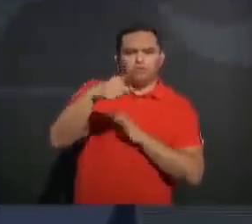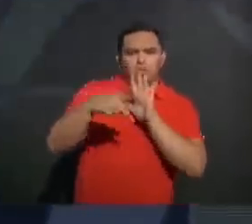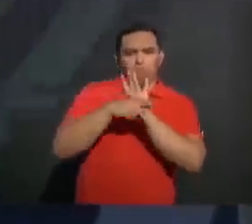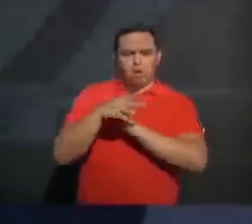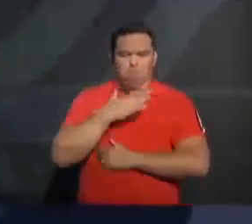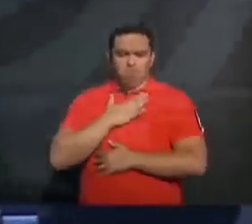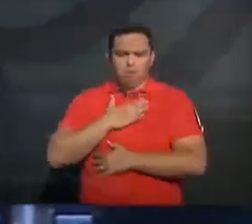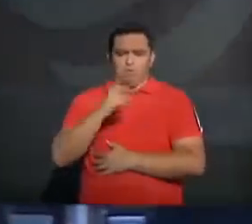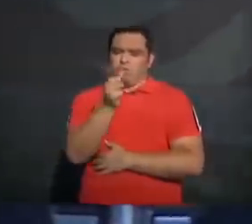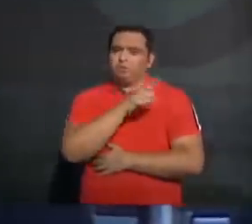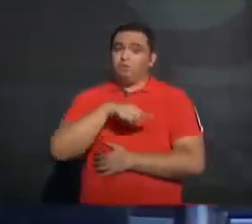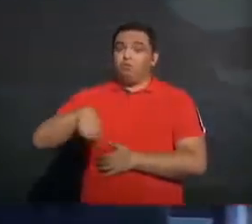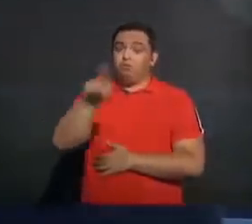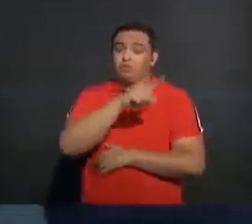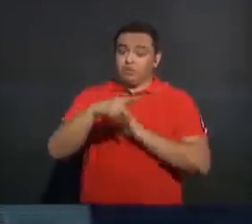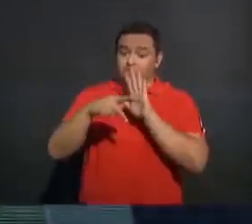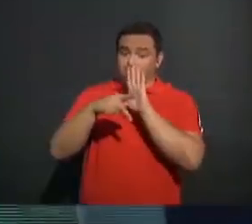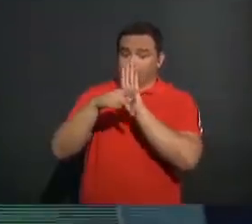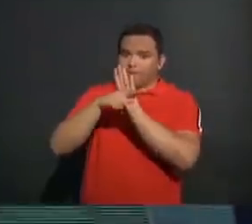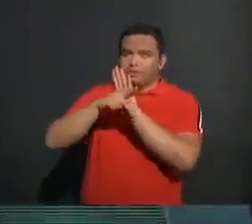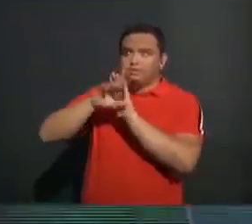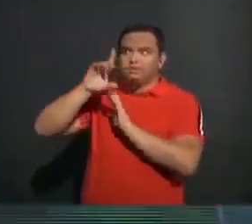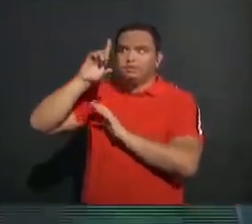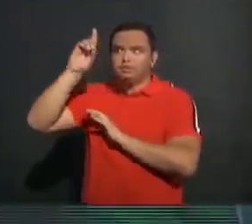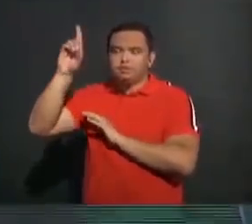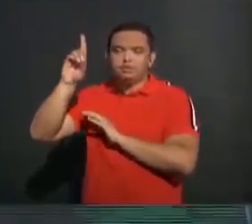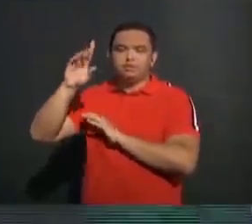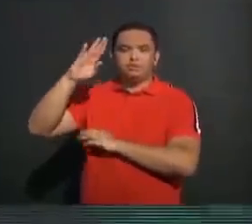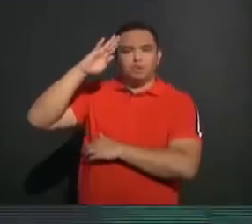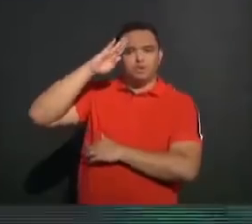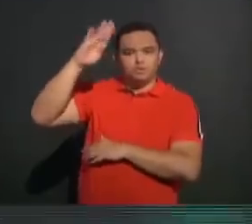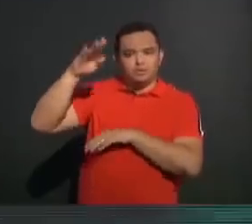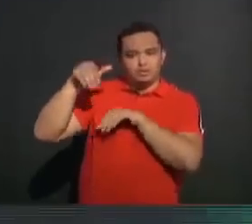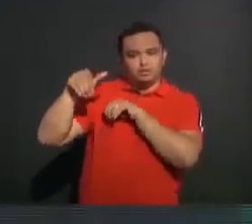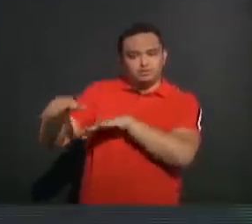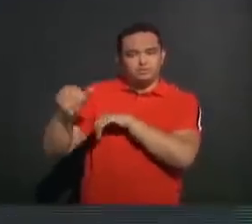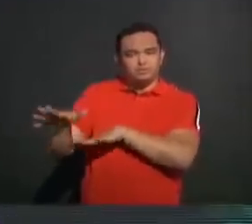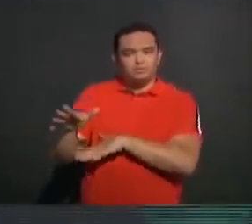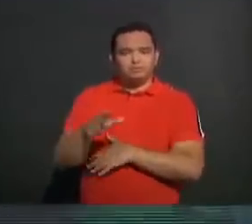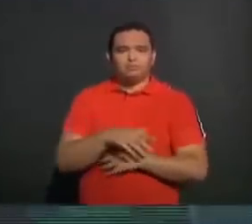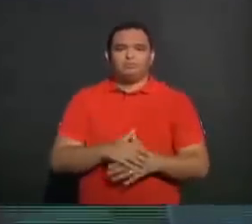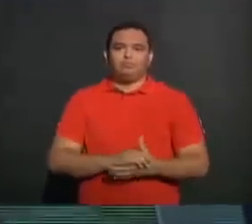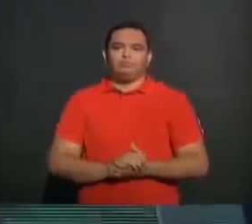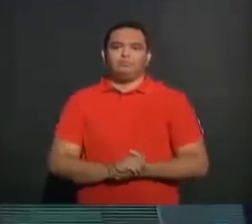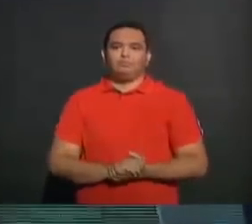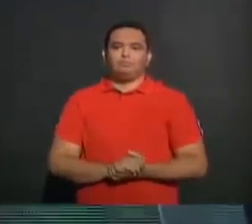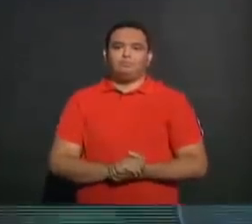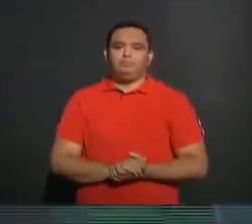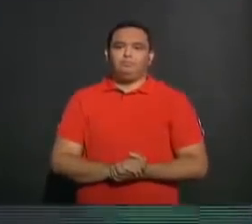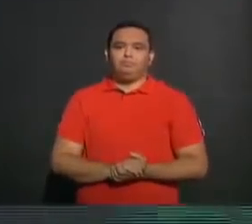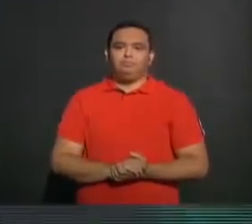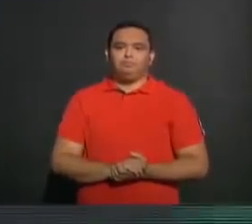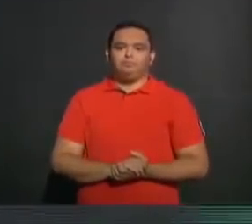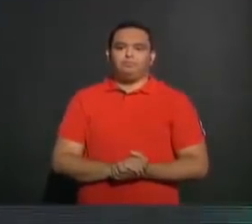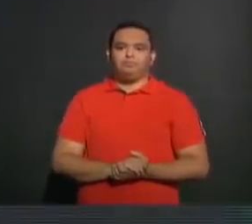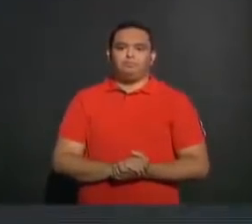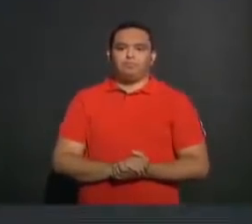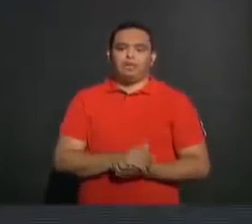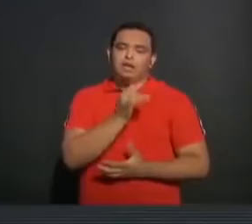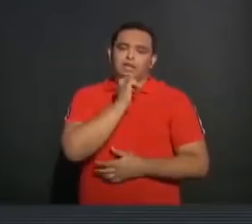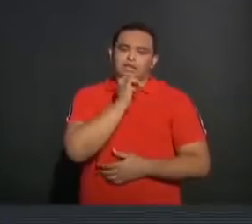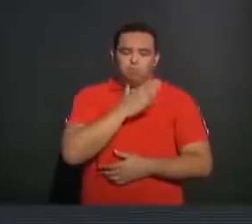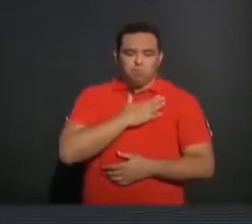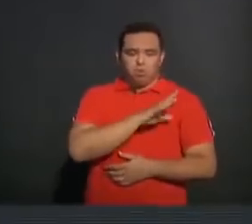vira propriedade do exército. É interessante que eles mudam tudo. Quem já se alistou aí sabe, por exemplo, Lúcio Barreto Júnior. Pô, me